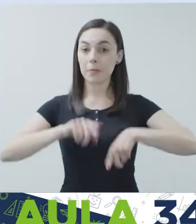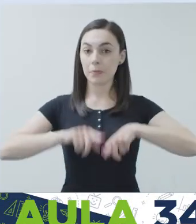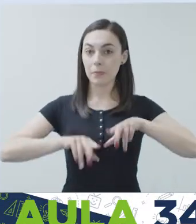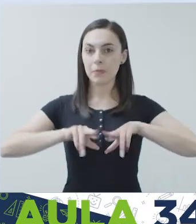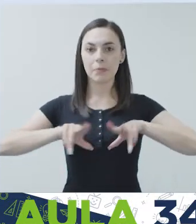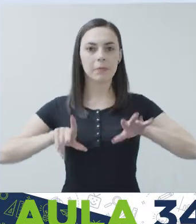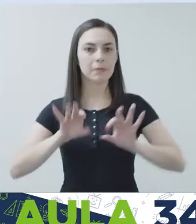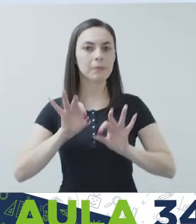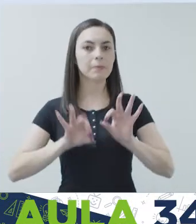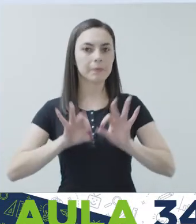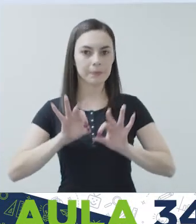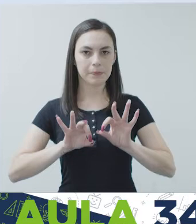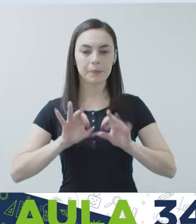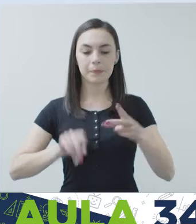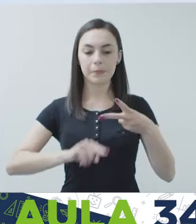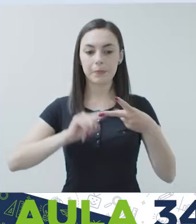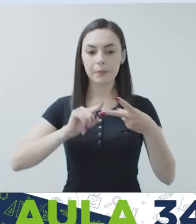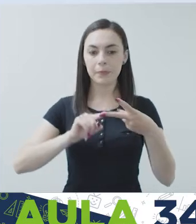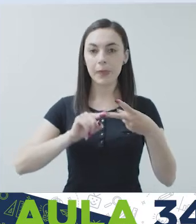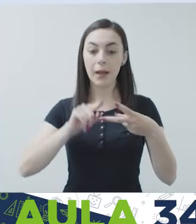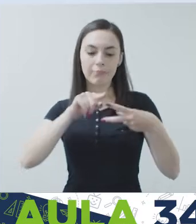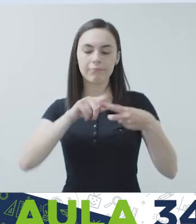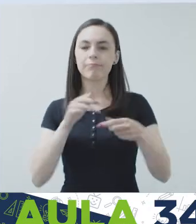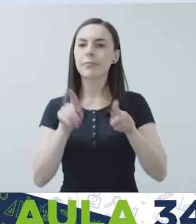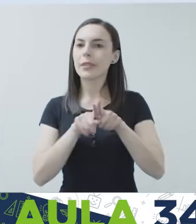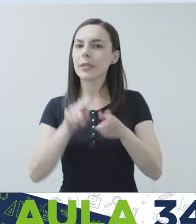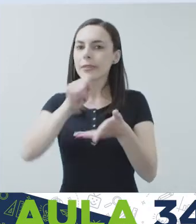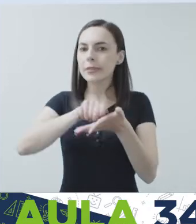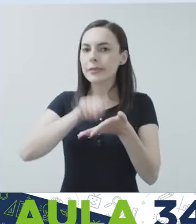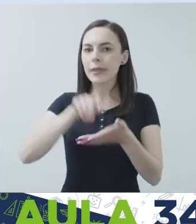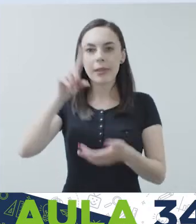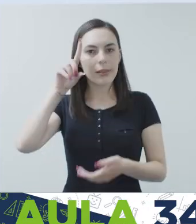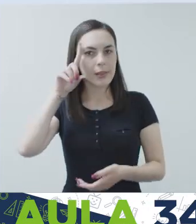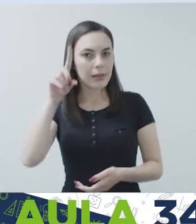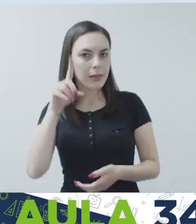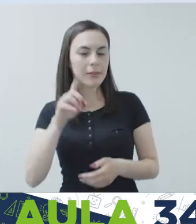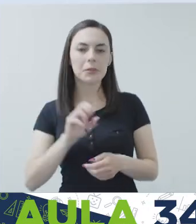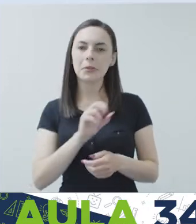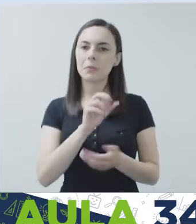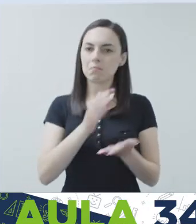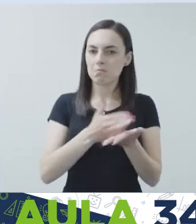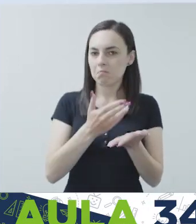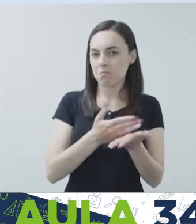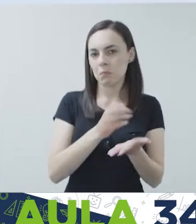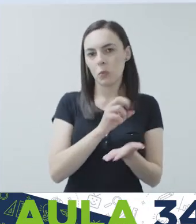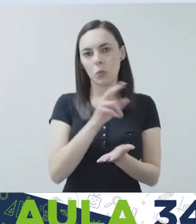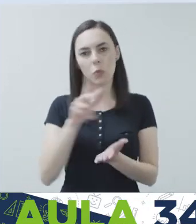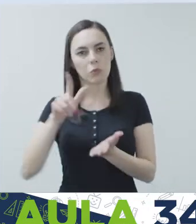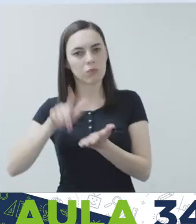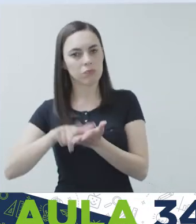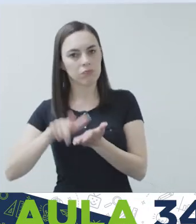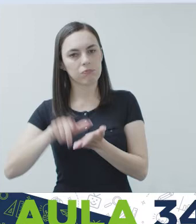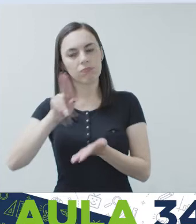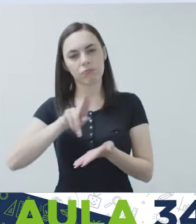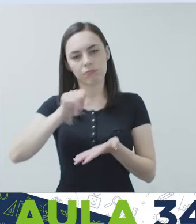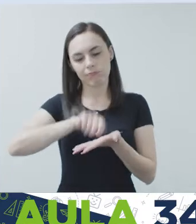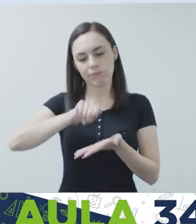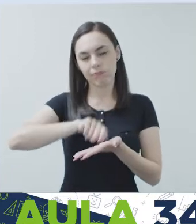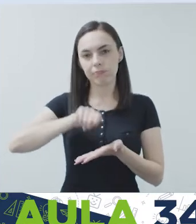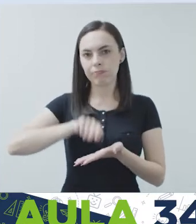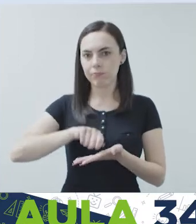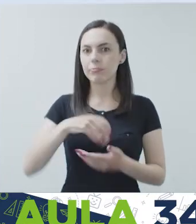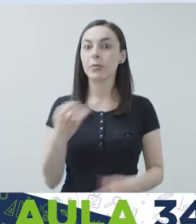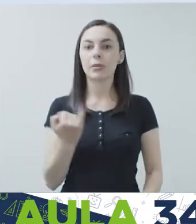os materiais, escrever a data no nosso caderno ou na folha que já estamos utilizando.